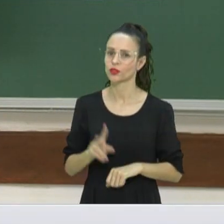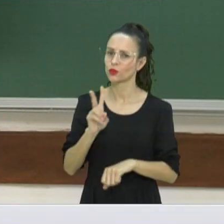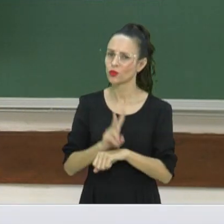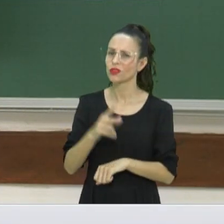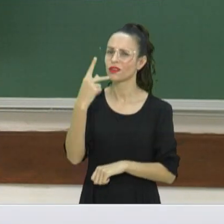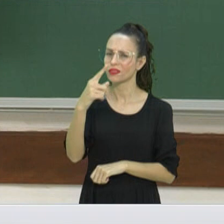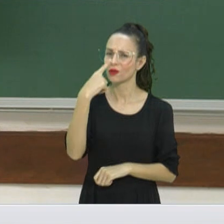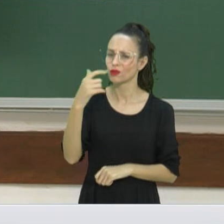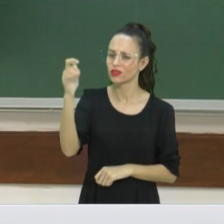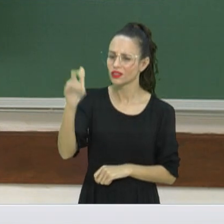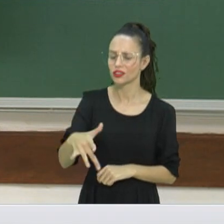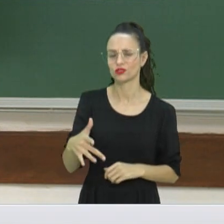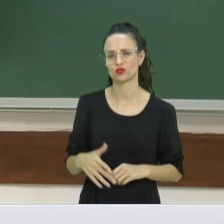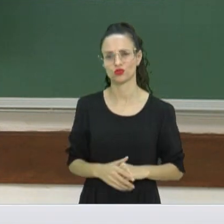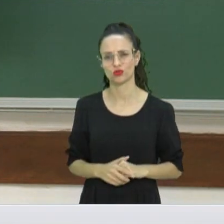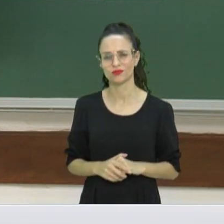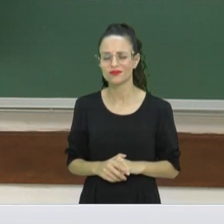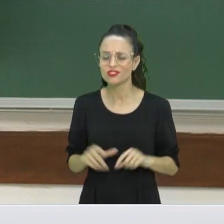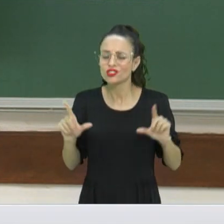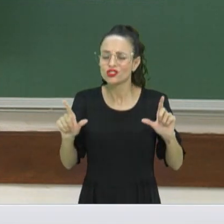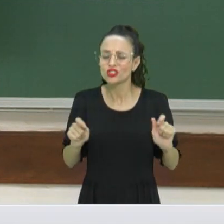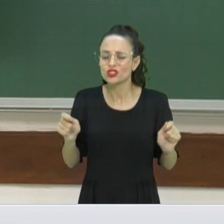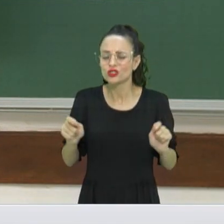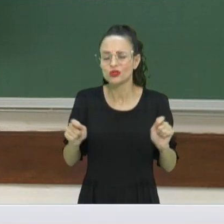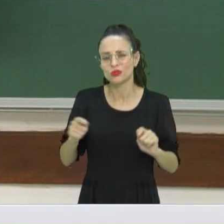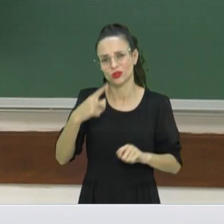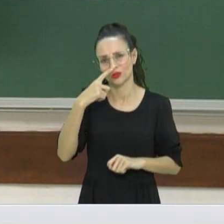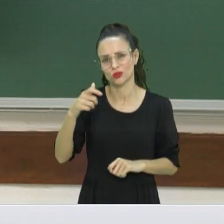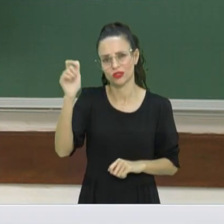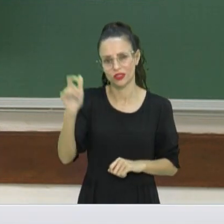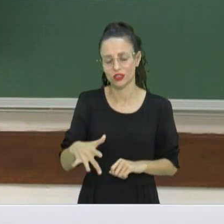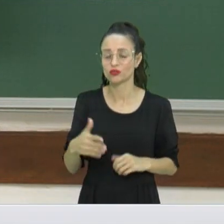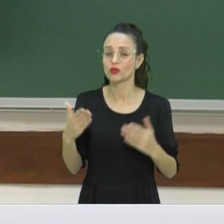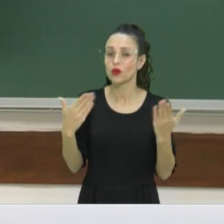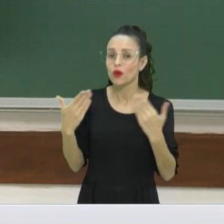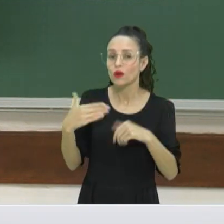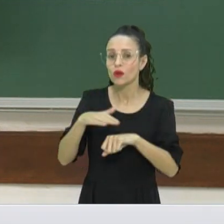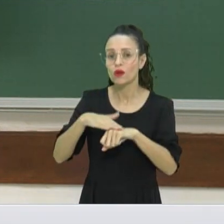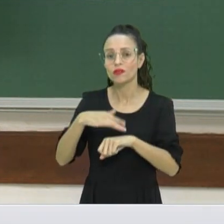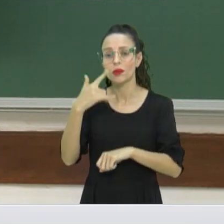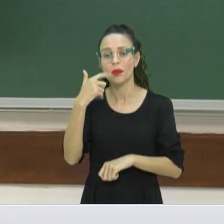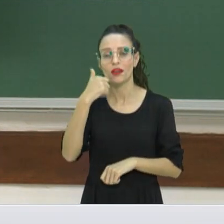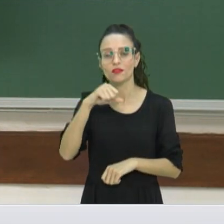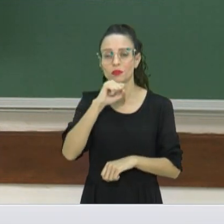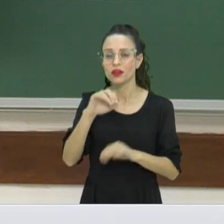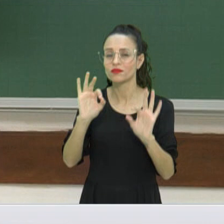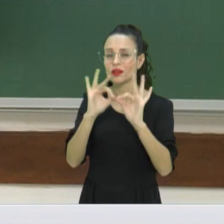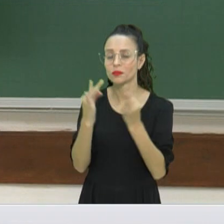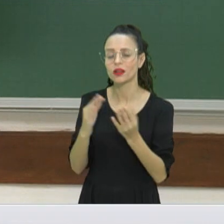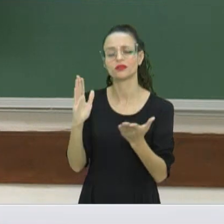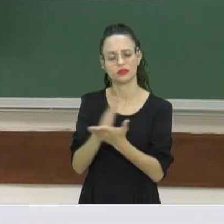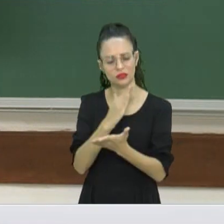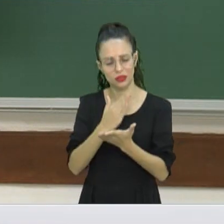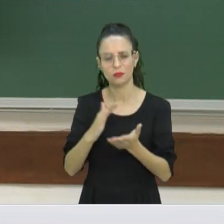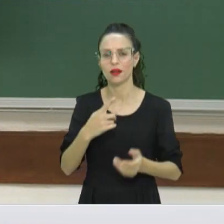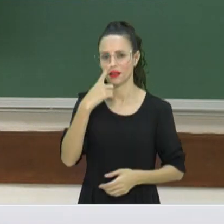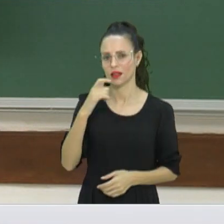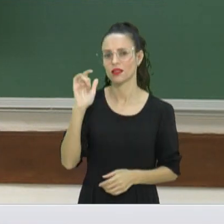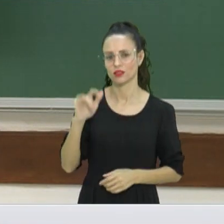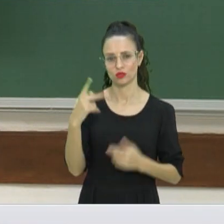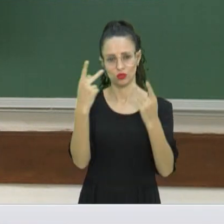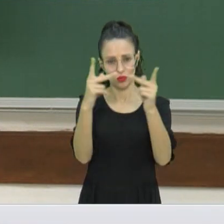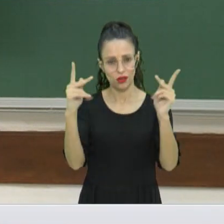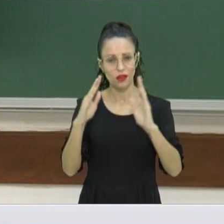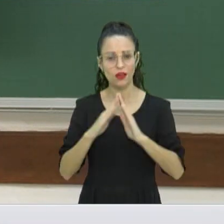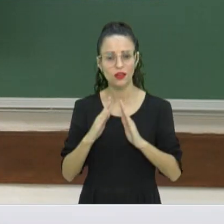cuidar do seu lixo. Produzir o mínimo possível de lixo. conversar com seus pais, com seus familiares e separar o lixo em casa. Para